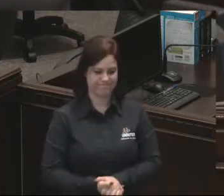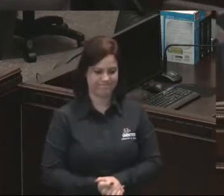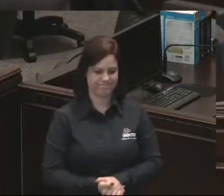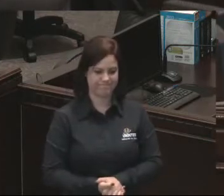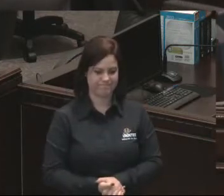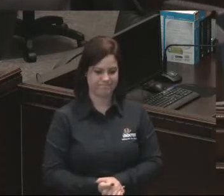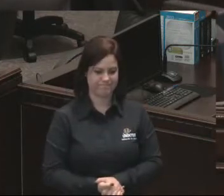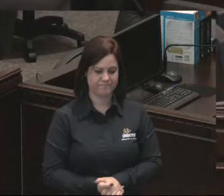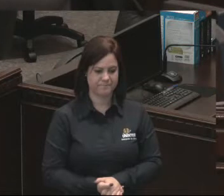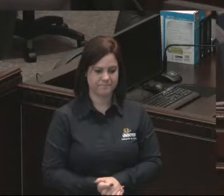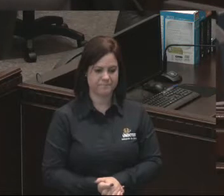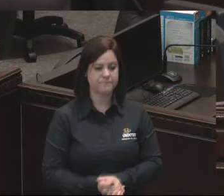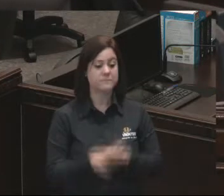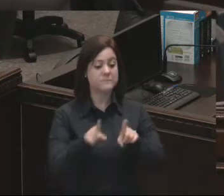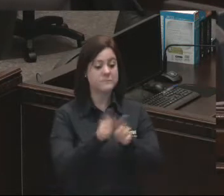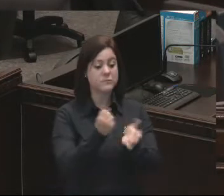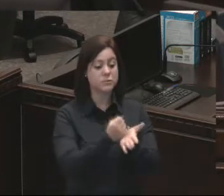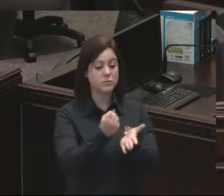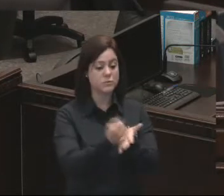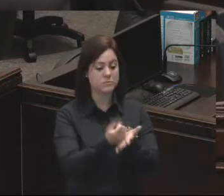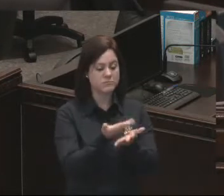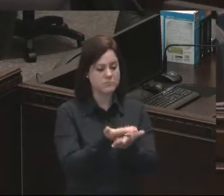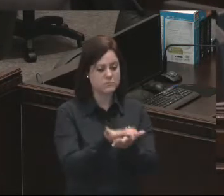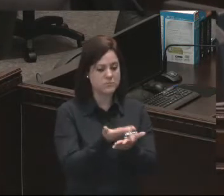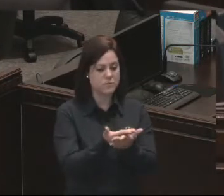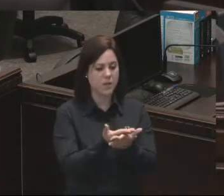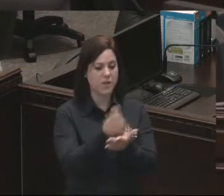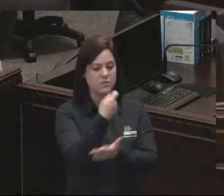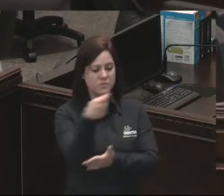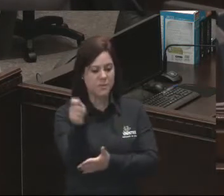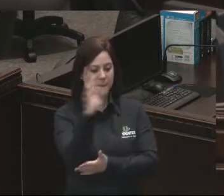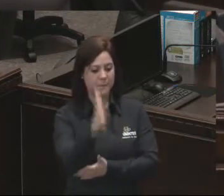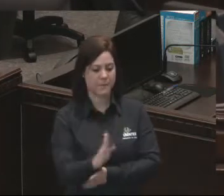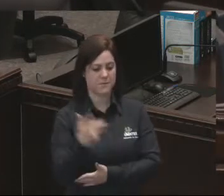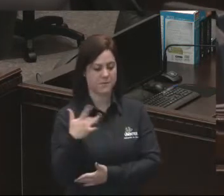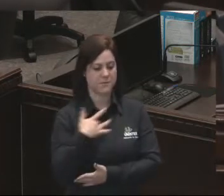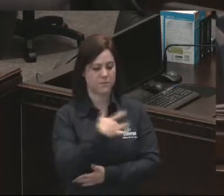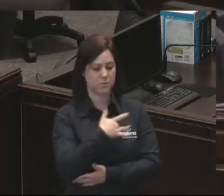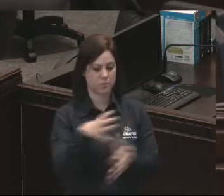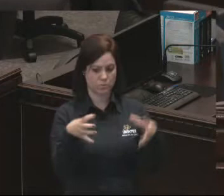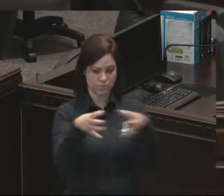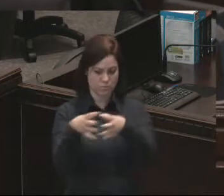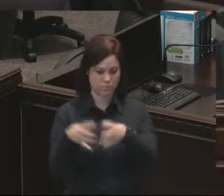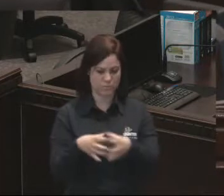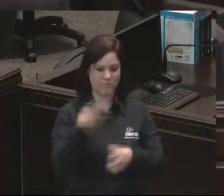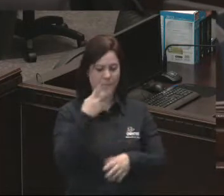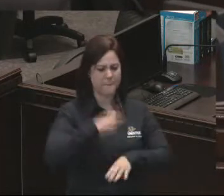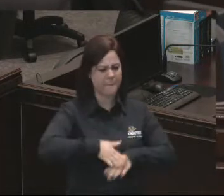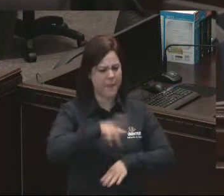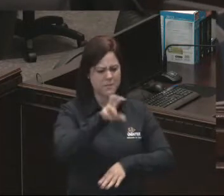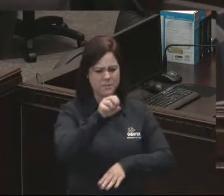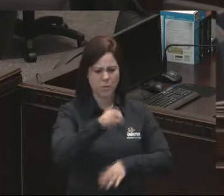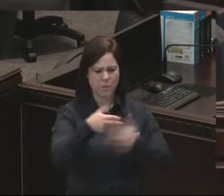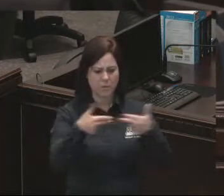Então, tem um dossiê também da Associação Brasileira de Saúde Coletiva que aponta que mais de 50 produtos utilizados nas